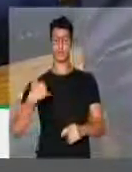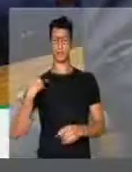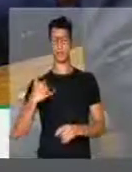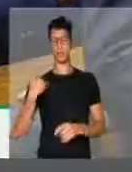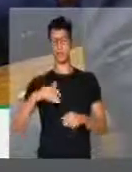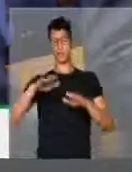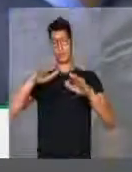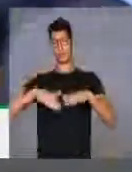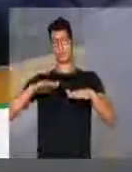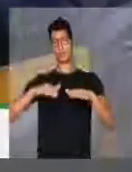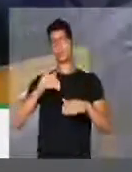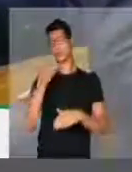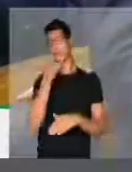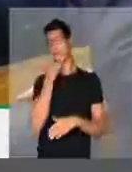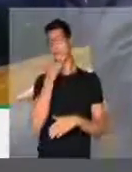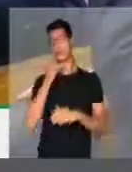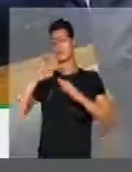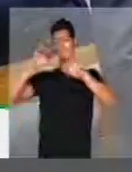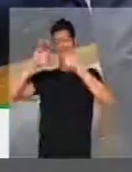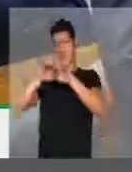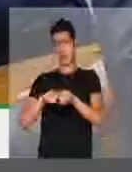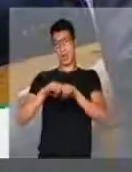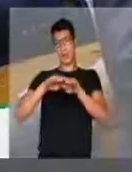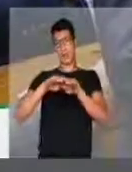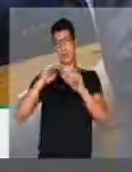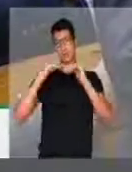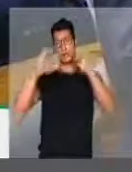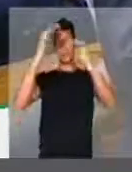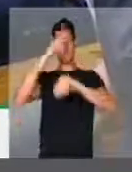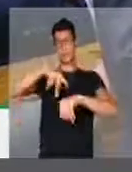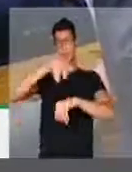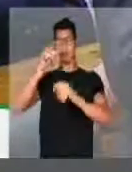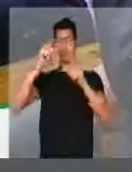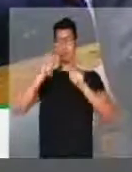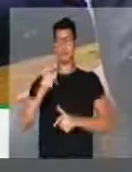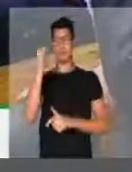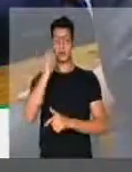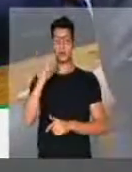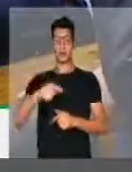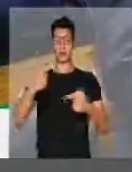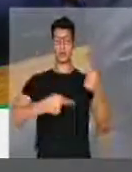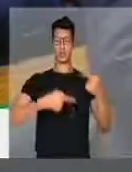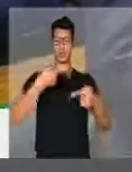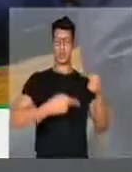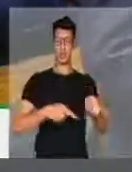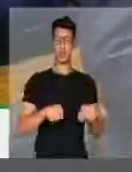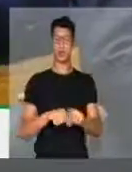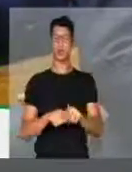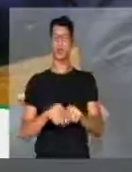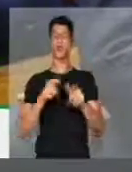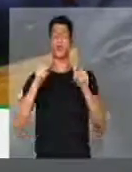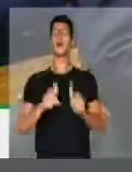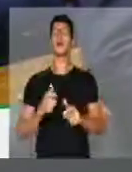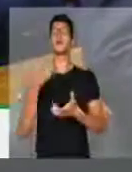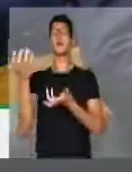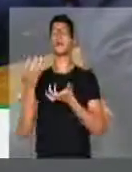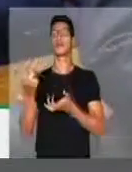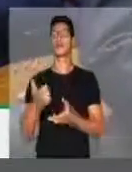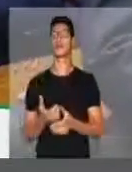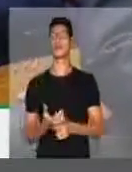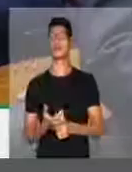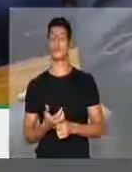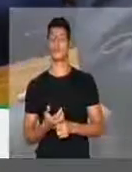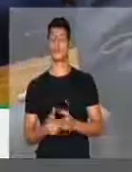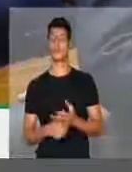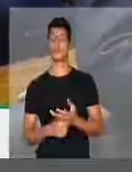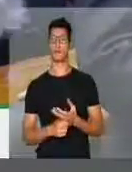da desigualdade, soberania do país. Lugar da mulher é na política e onde mais quisermos.